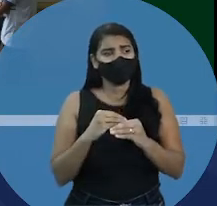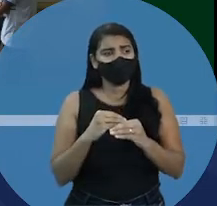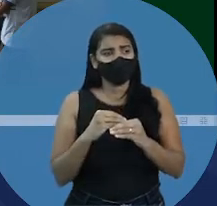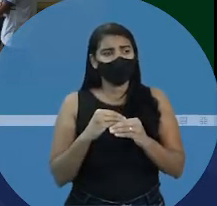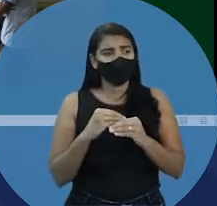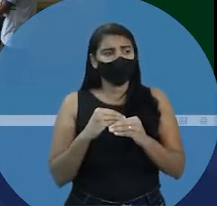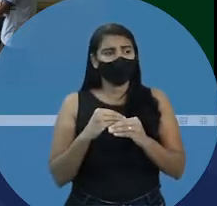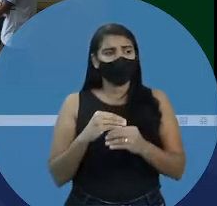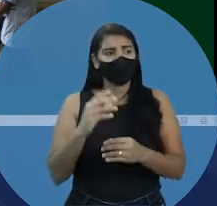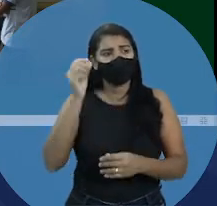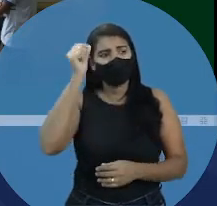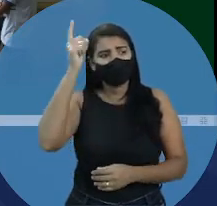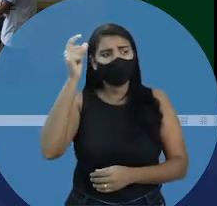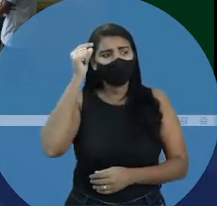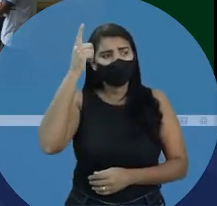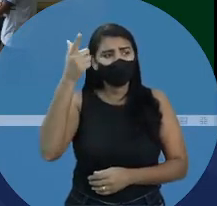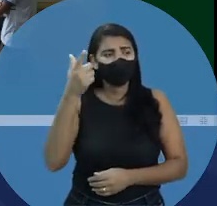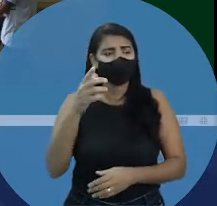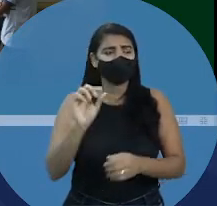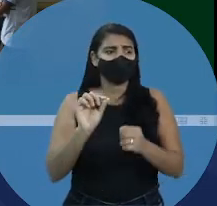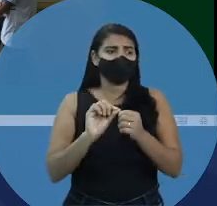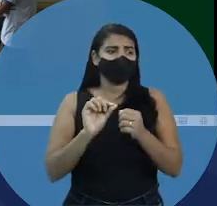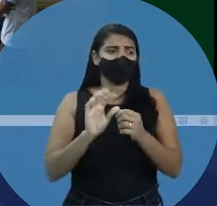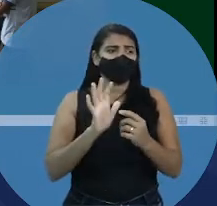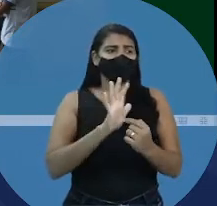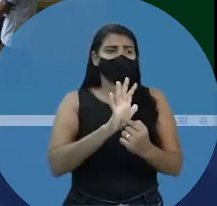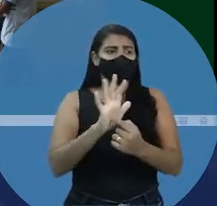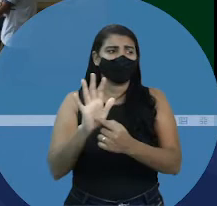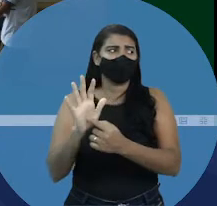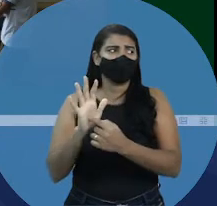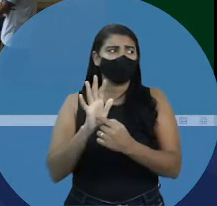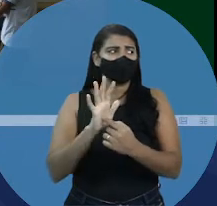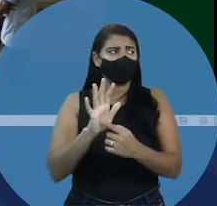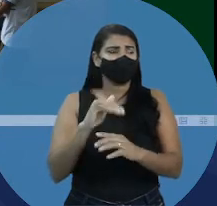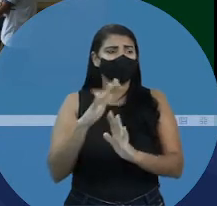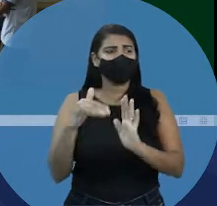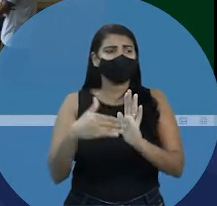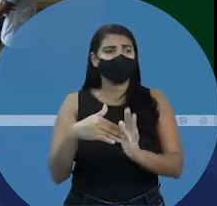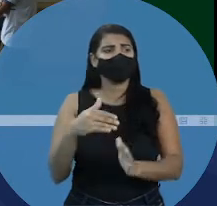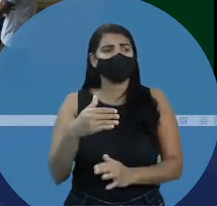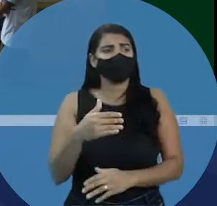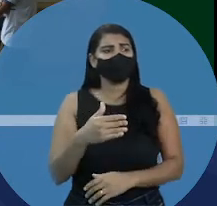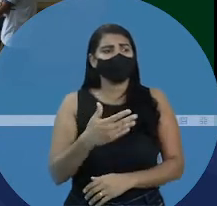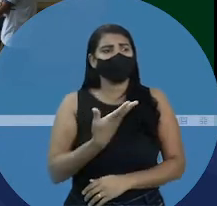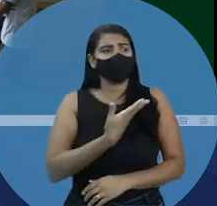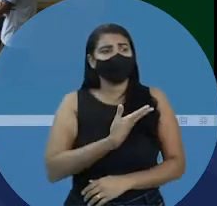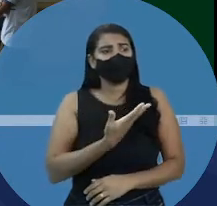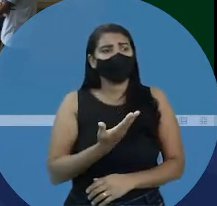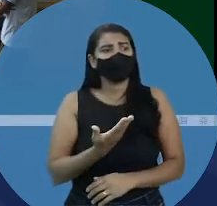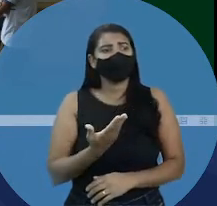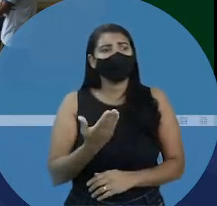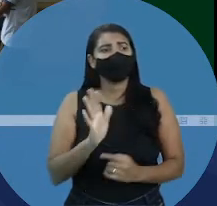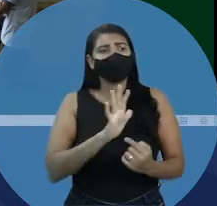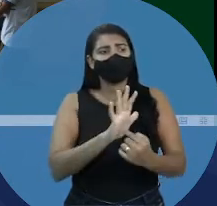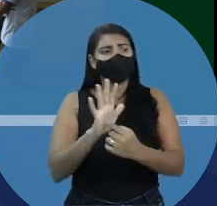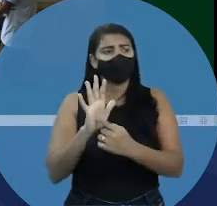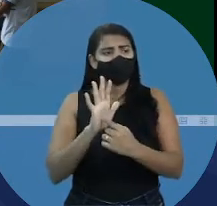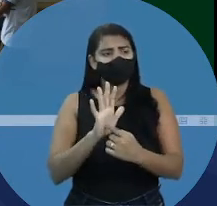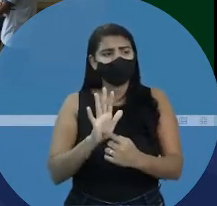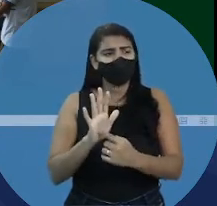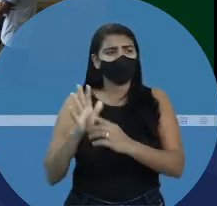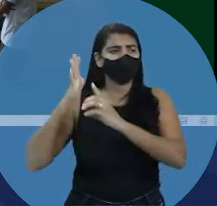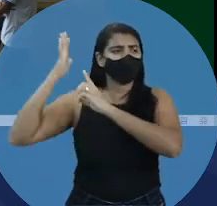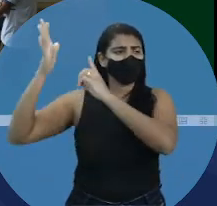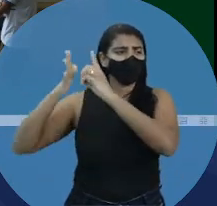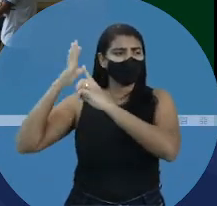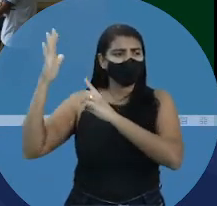essas ideias e fizeram a exposição para todos os outros colegas. Cada grupo apresentou e, a partir dessa apresentação,